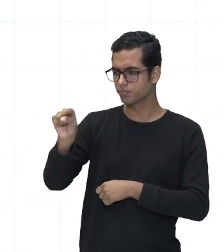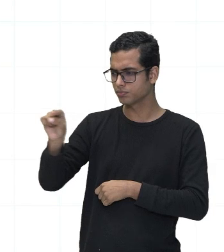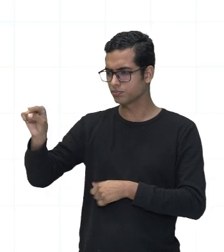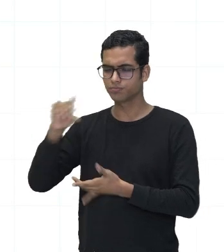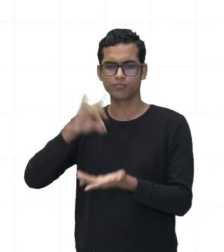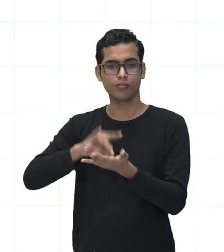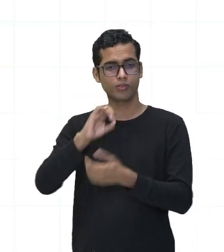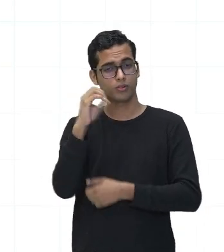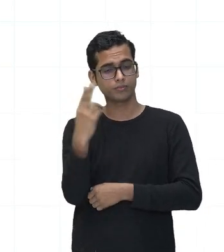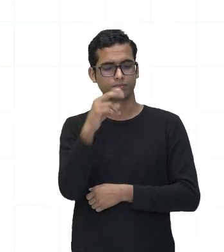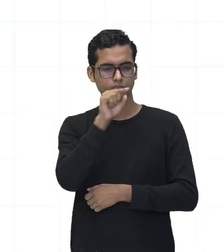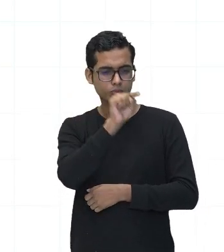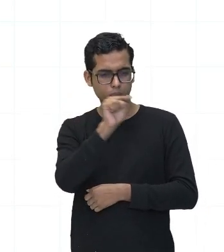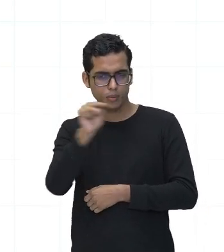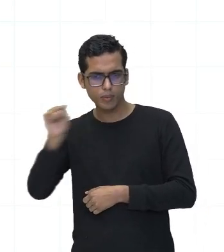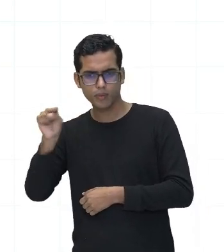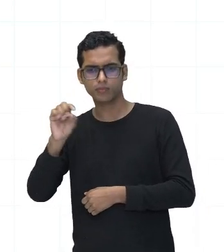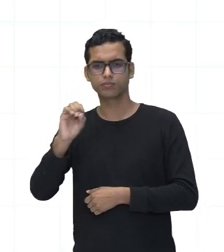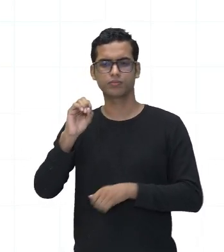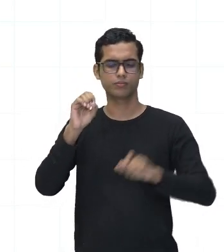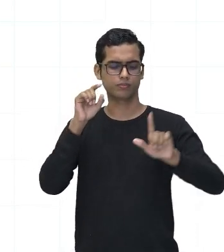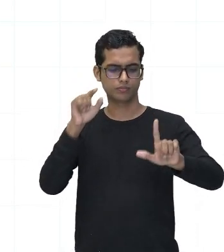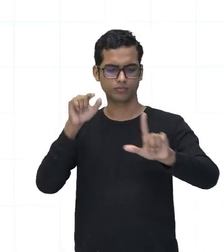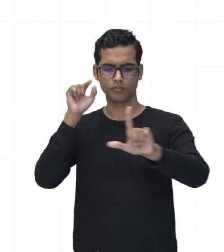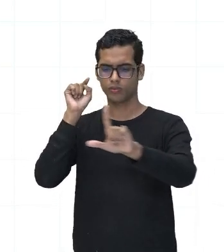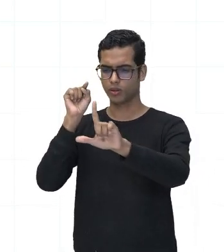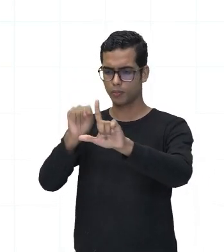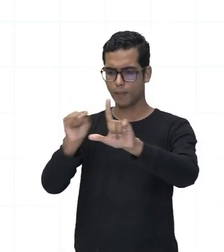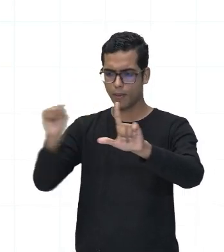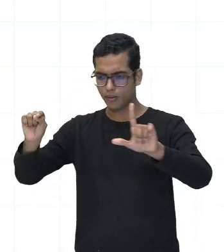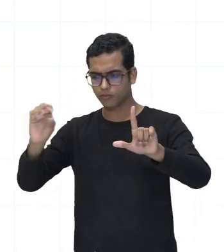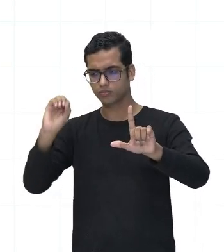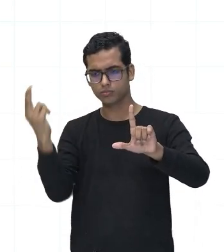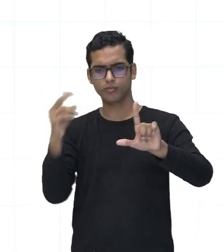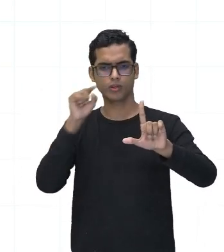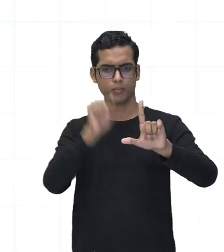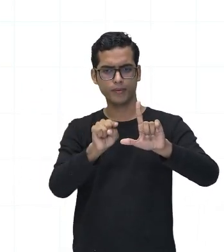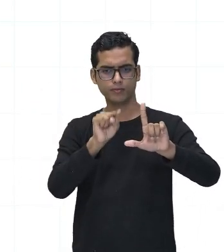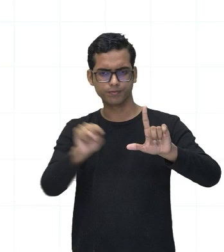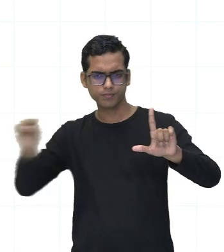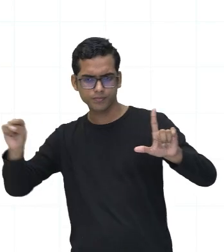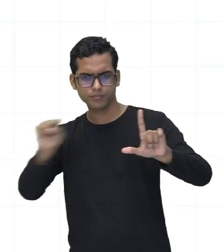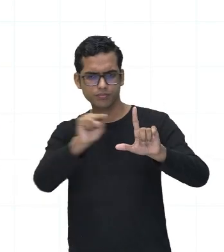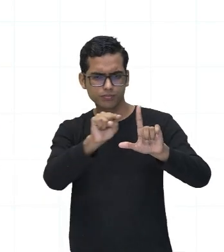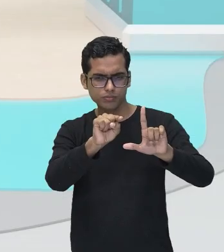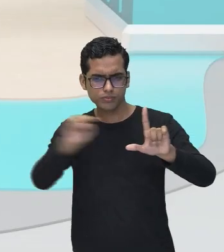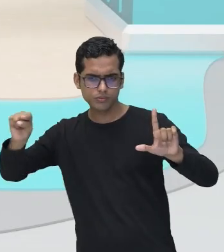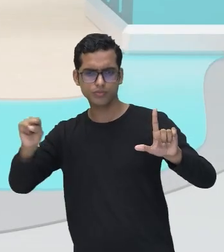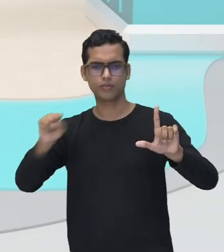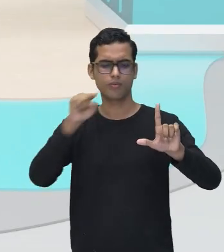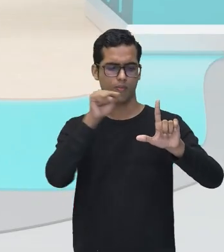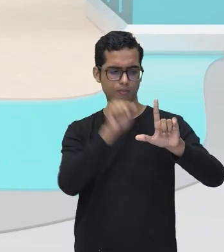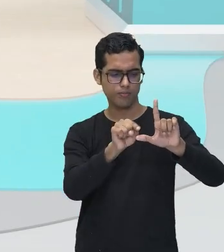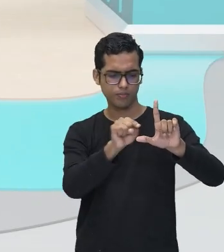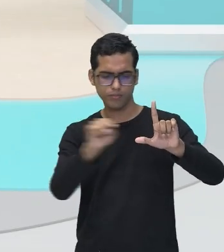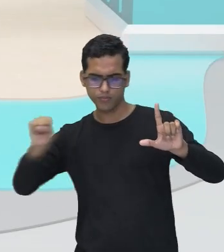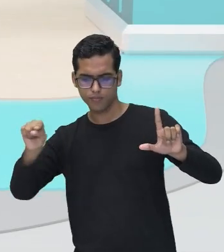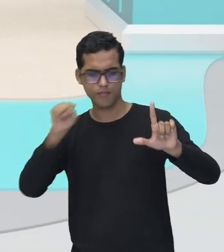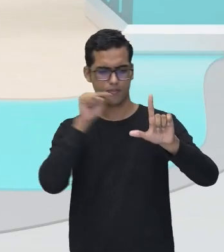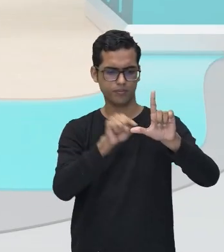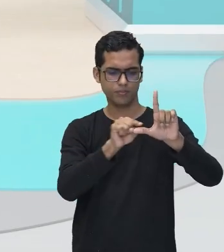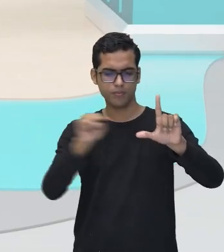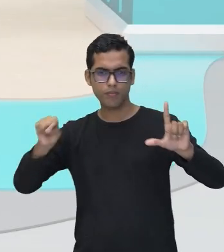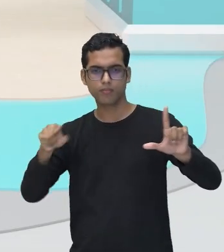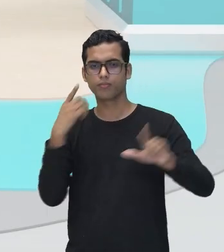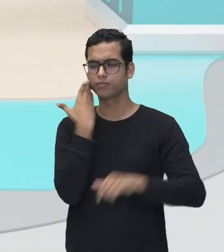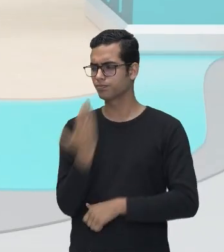já falei, primeiramente o artista, ou mesmo vocês, quando vão produzir uma obra de arte, vão pegar o quê? Vão fazer